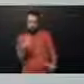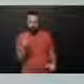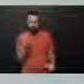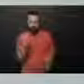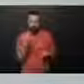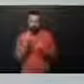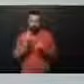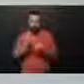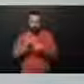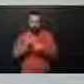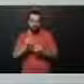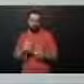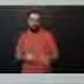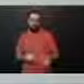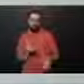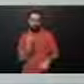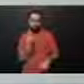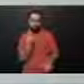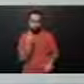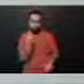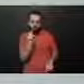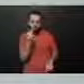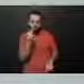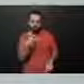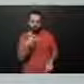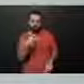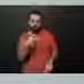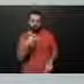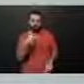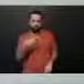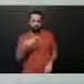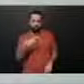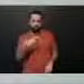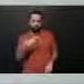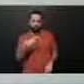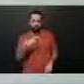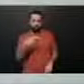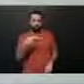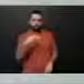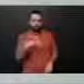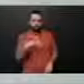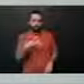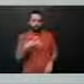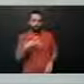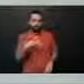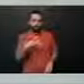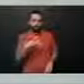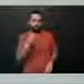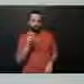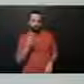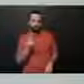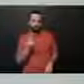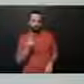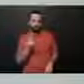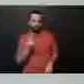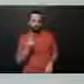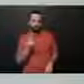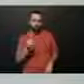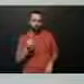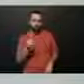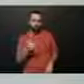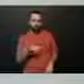unidades. De novo. 1, 2, 3, 4,